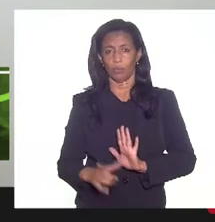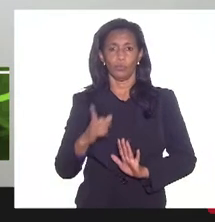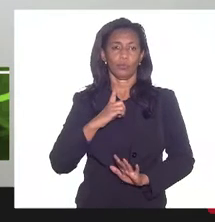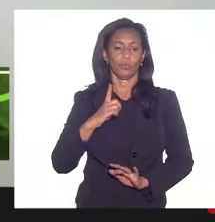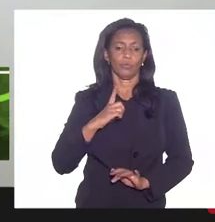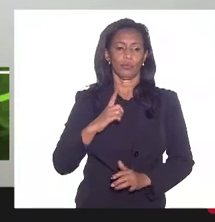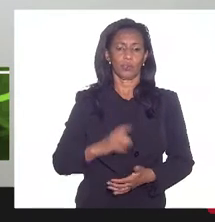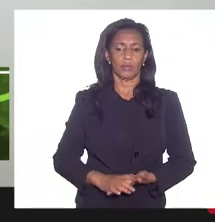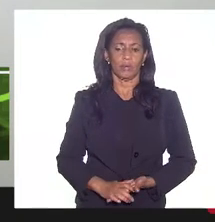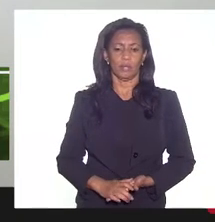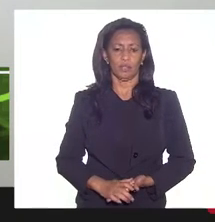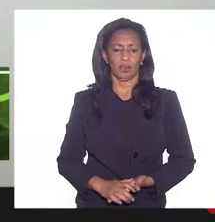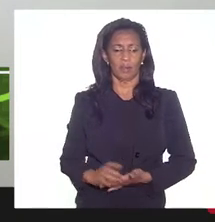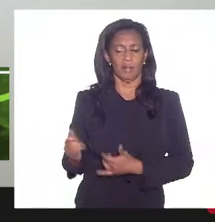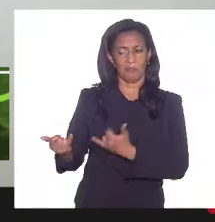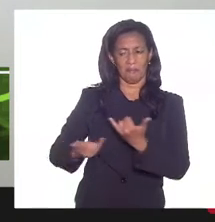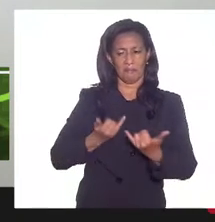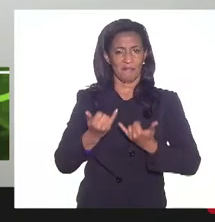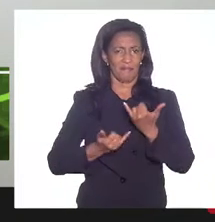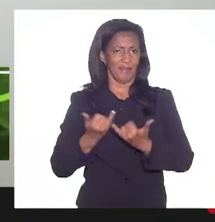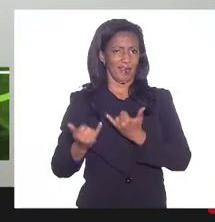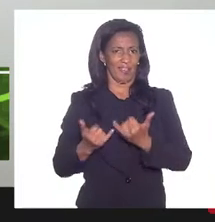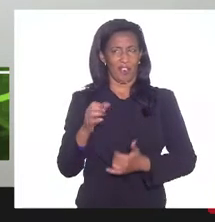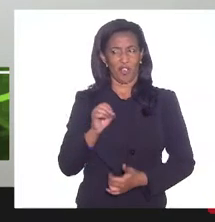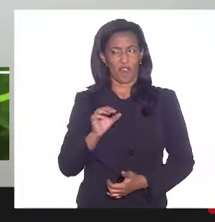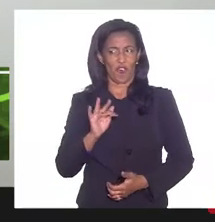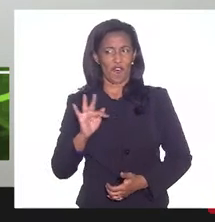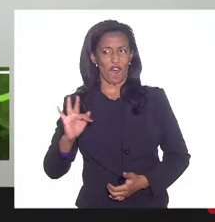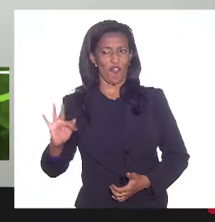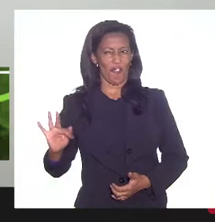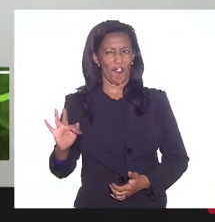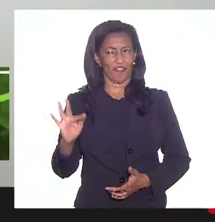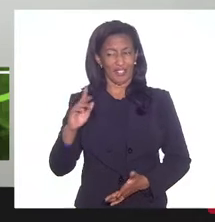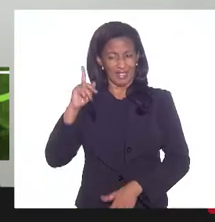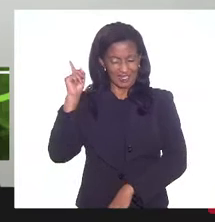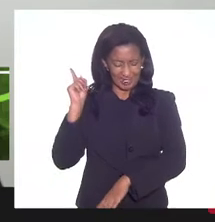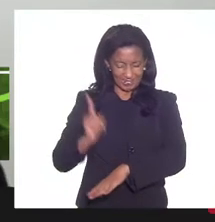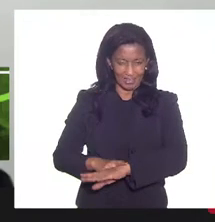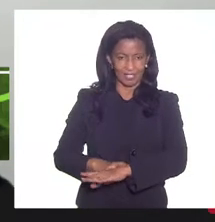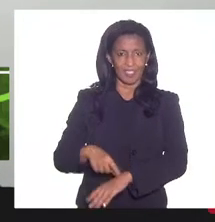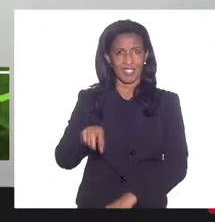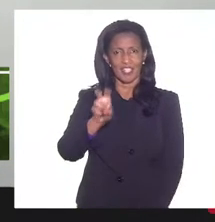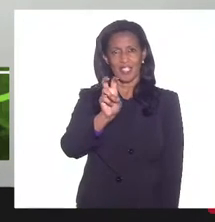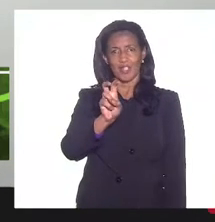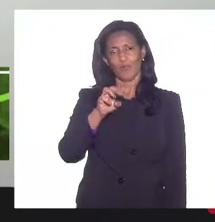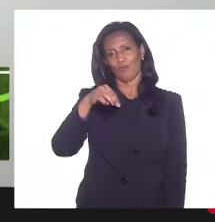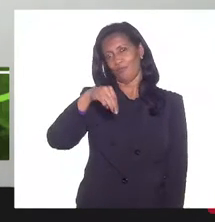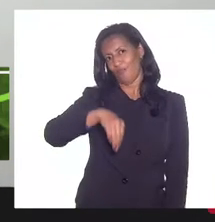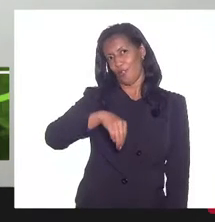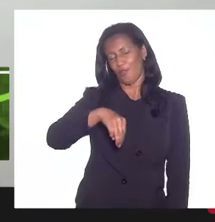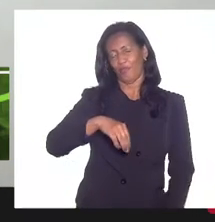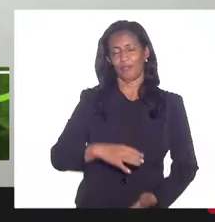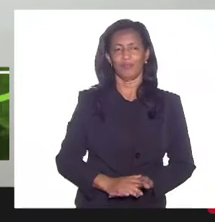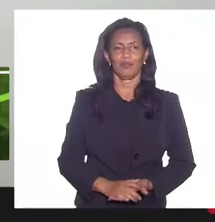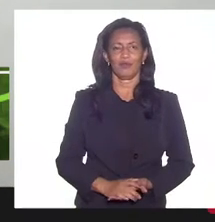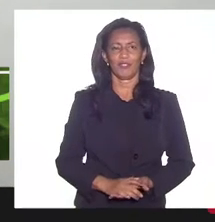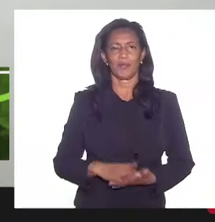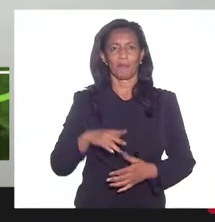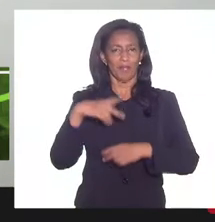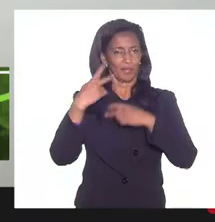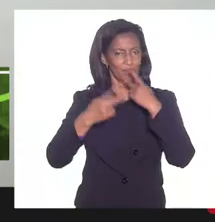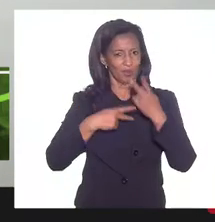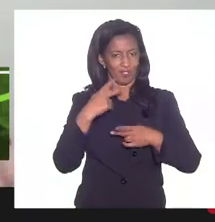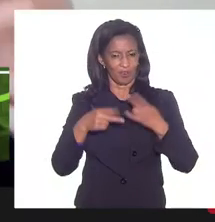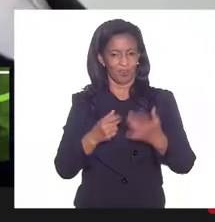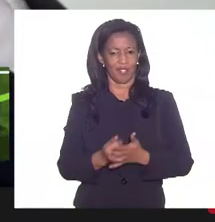terá, eu brincava com a Ivana em off, longos e vastos, cinco minutos, enfim, para a sua exposição,